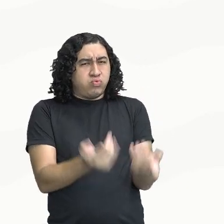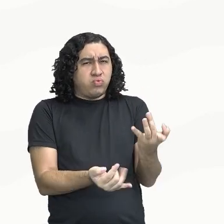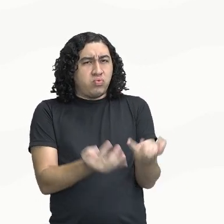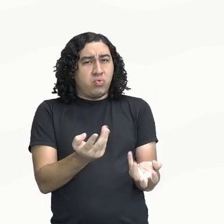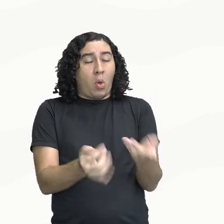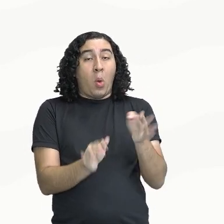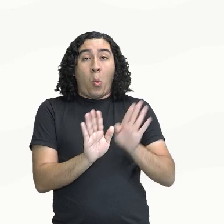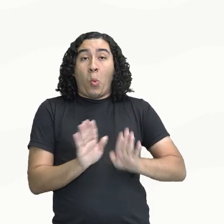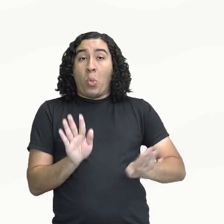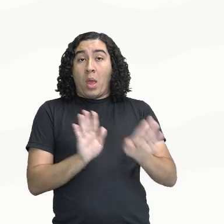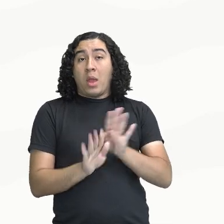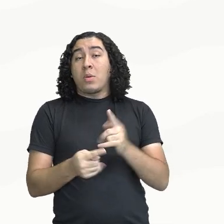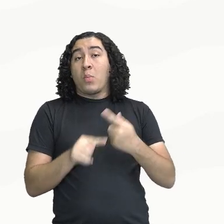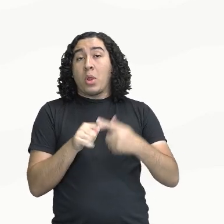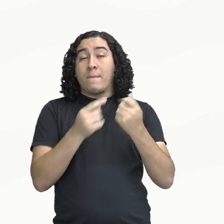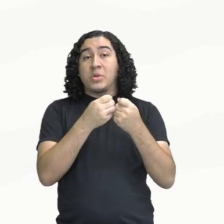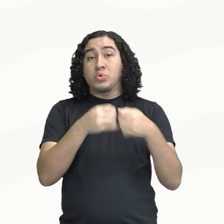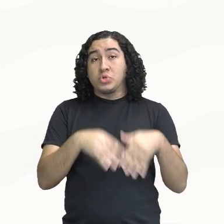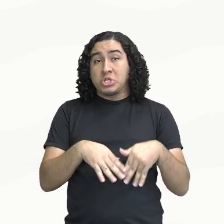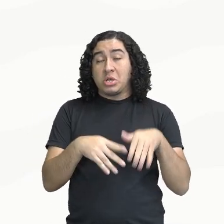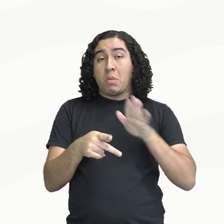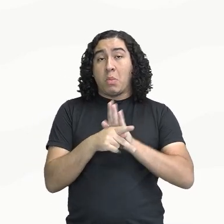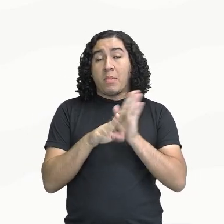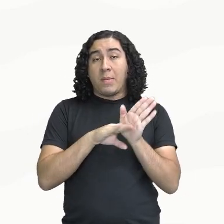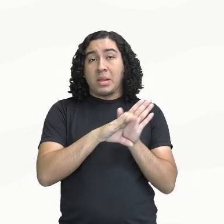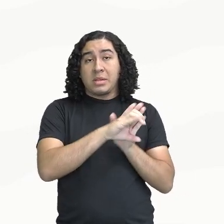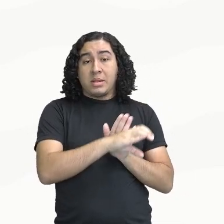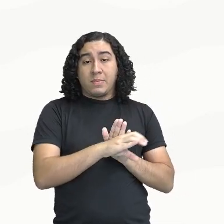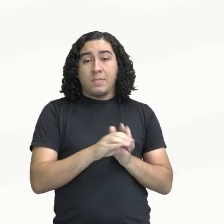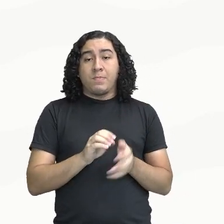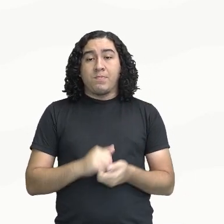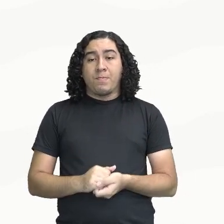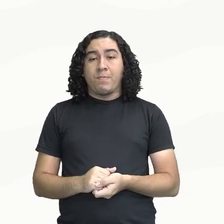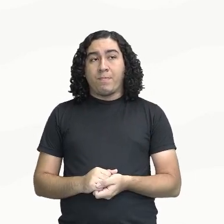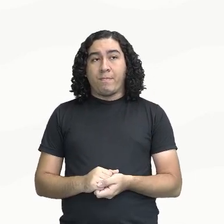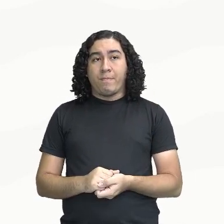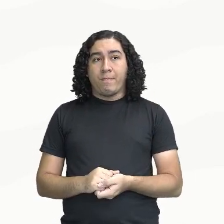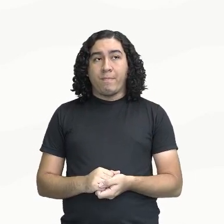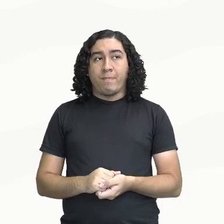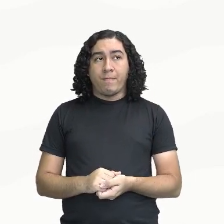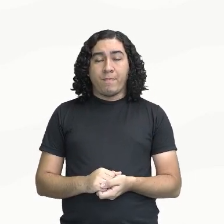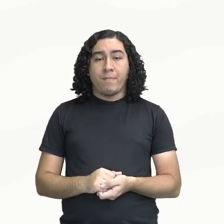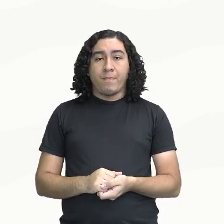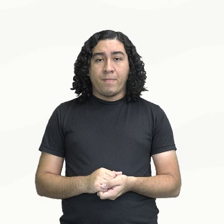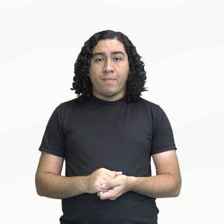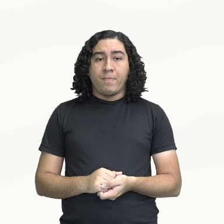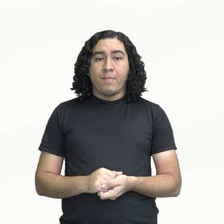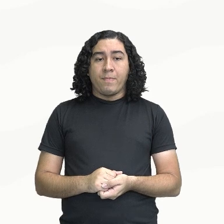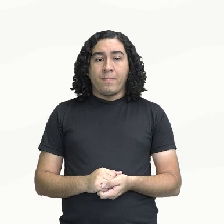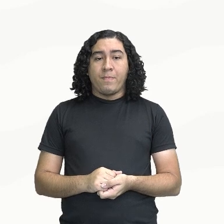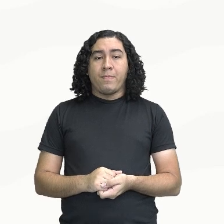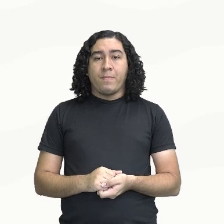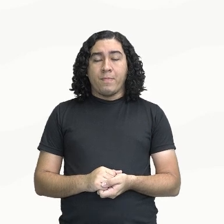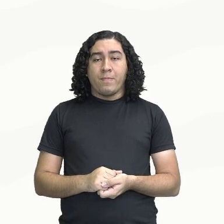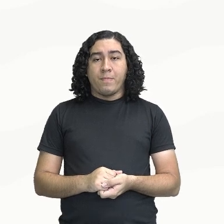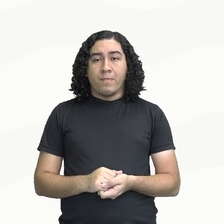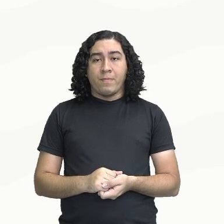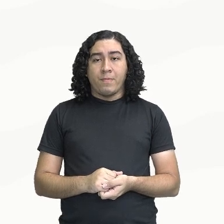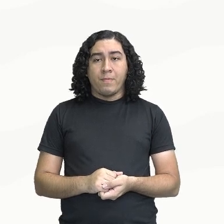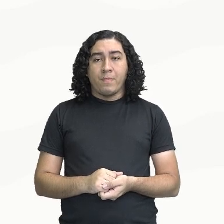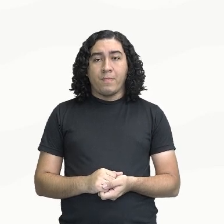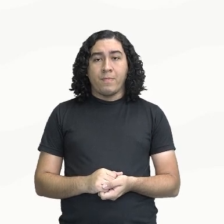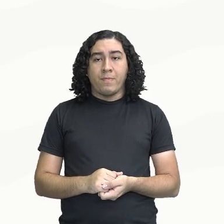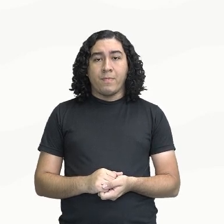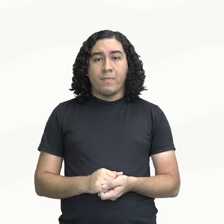queima, prejudicando aquelas bactérias, né? Então aí, nesse processo que a gente acabou de